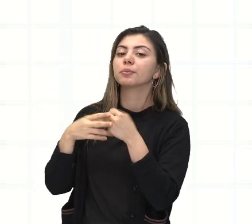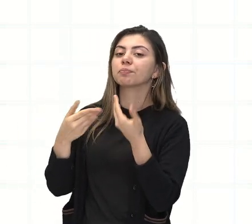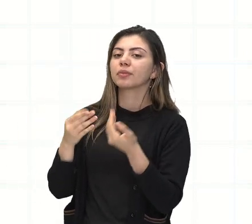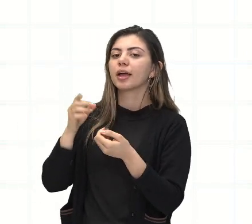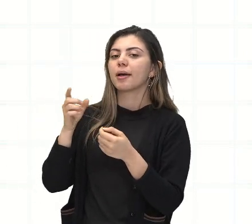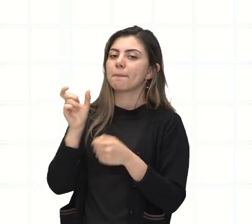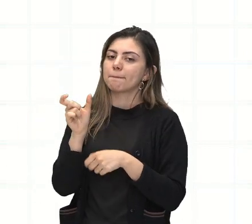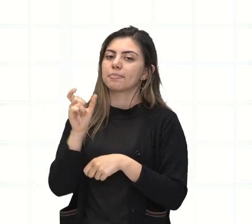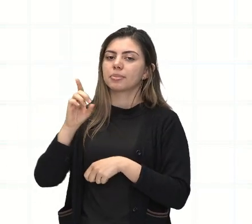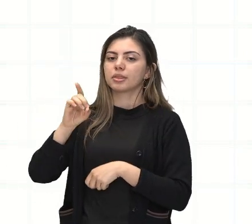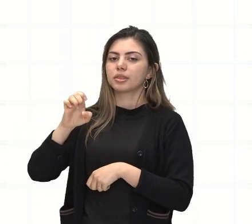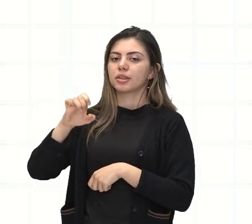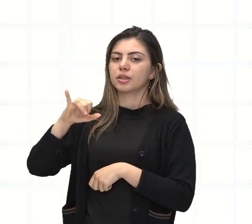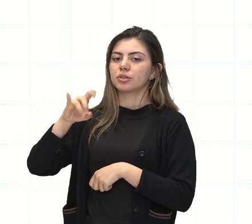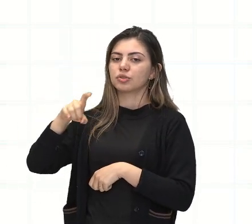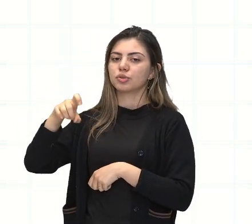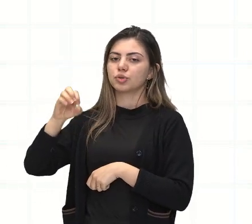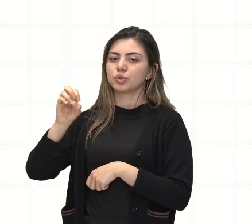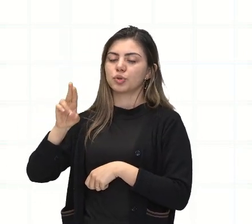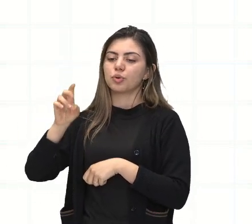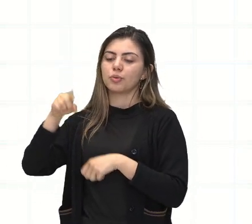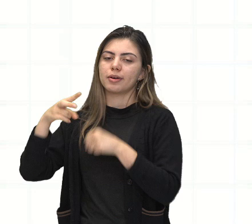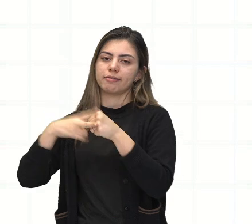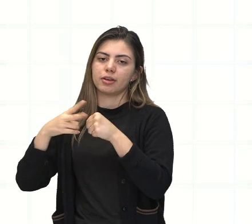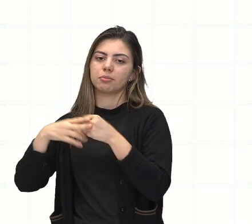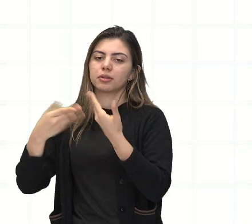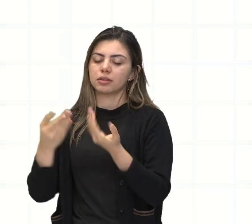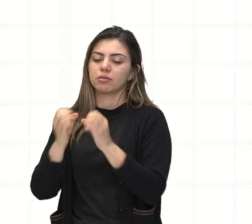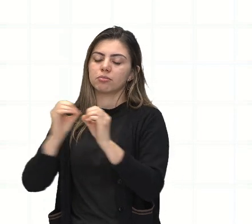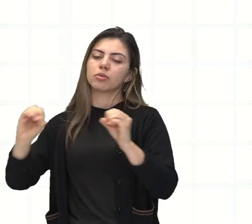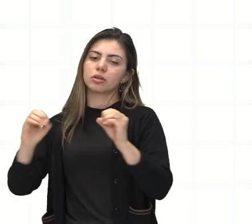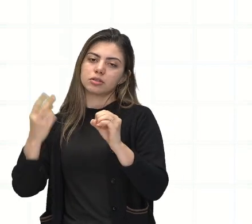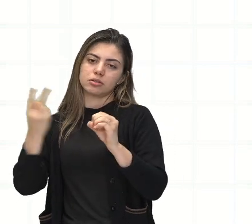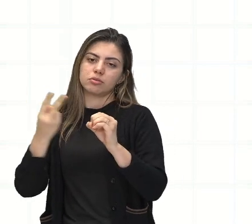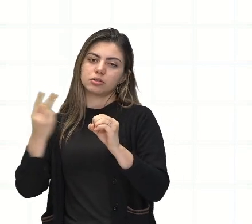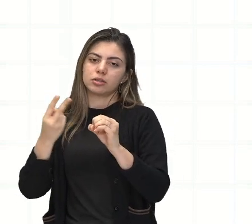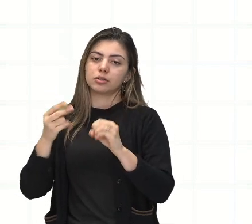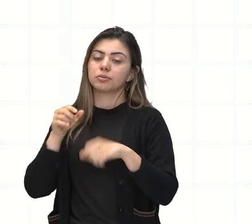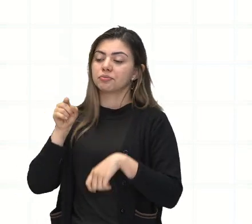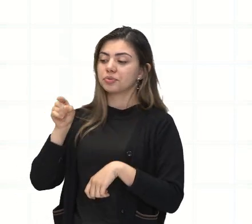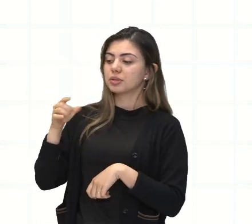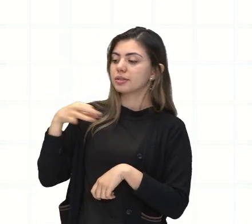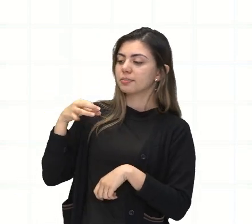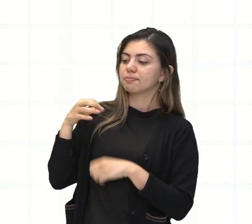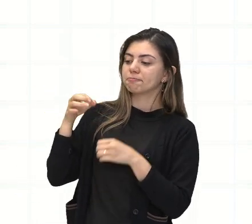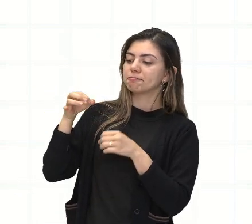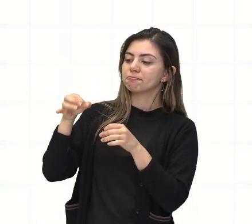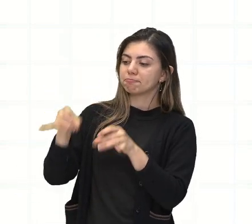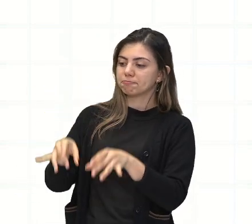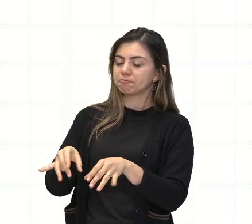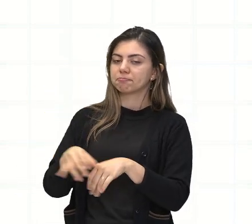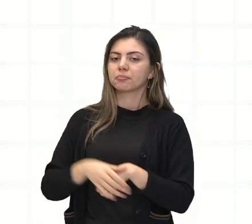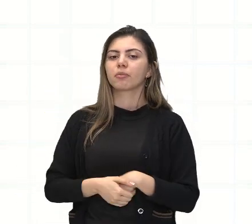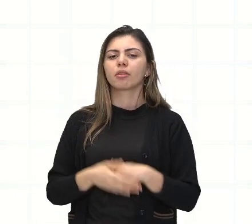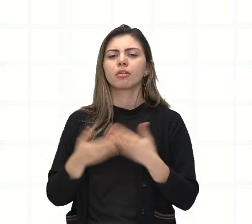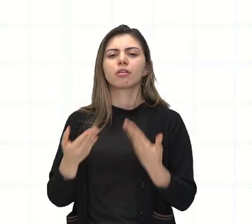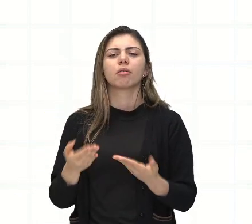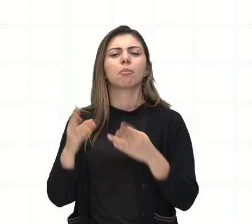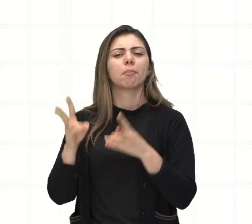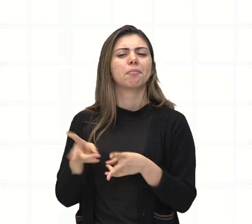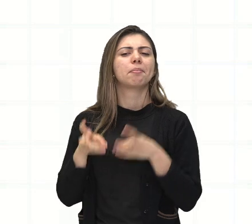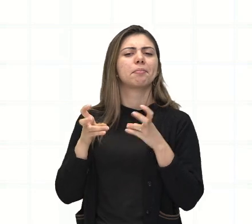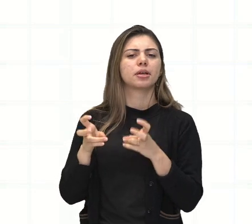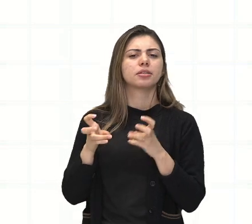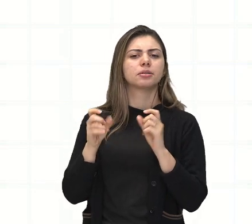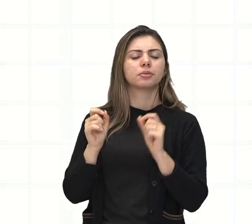nós temos aqui a segunda oração. Você deixou jogada no chão. Notem que